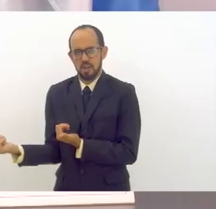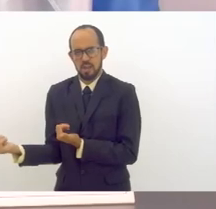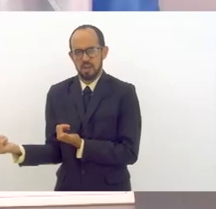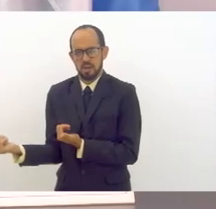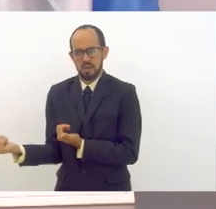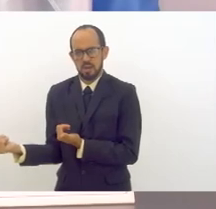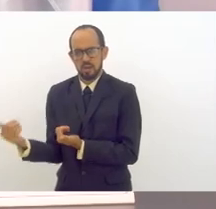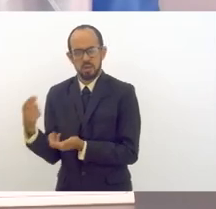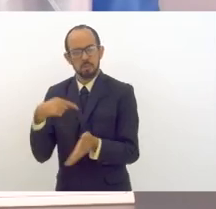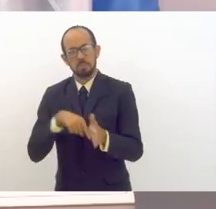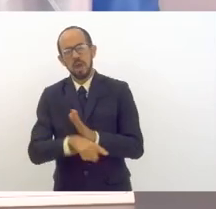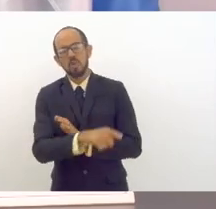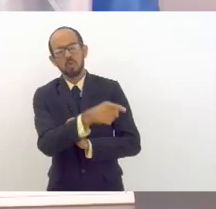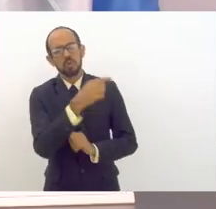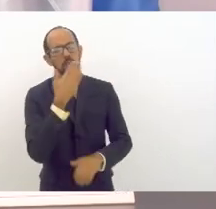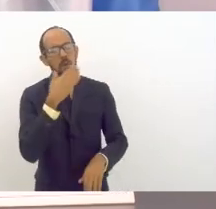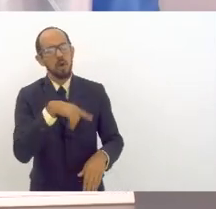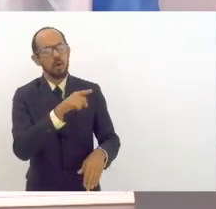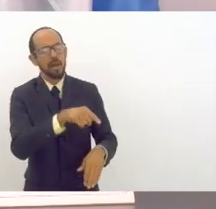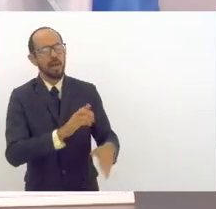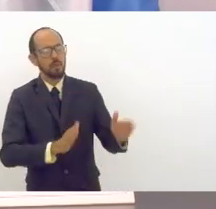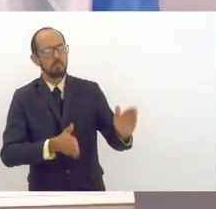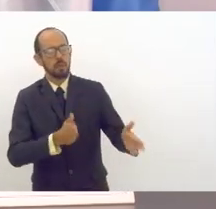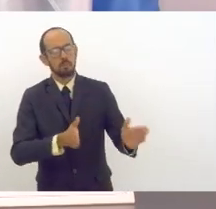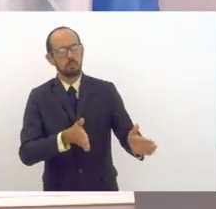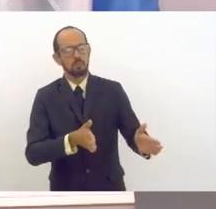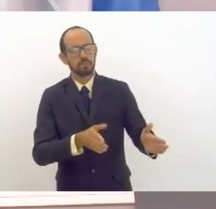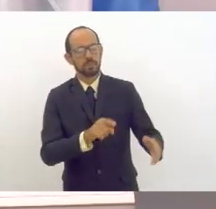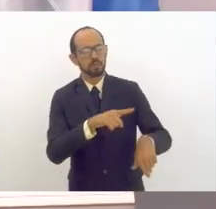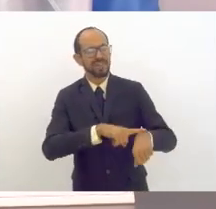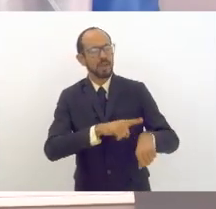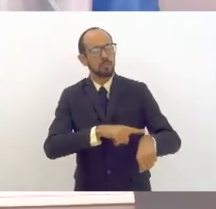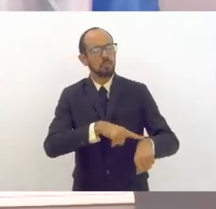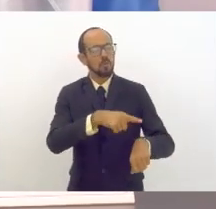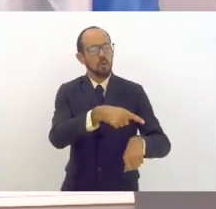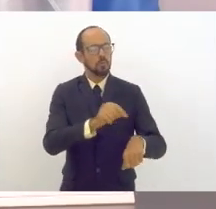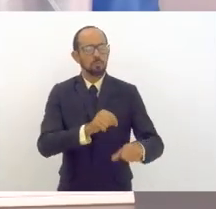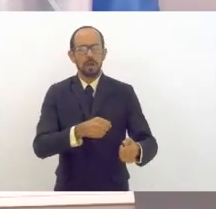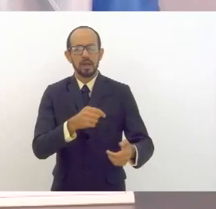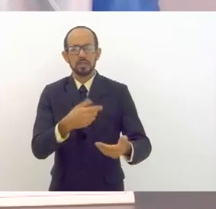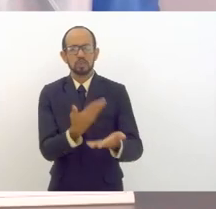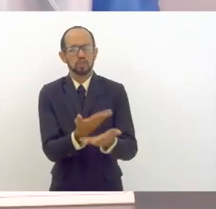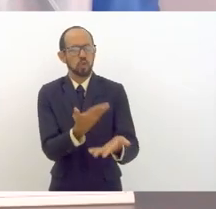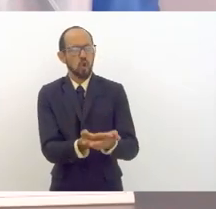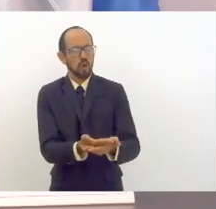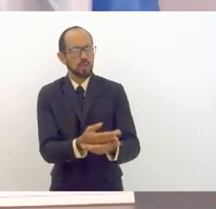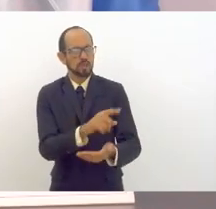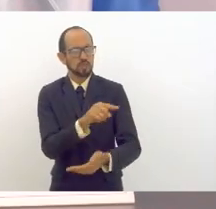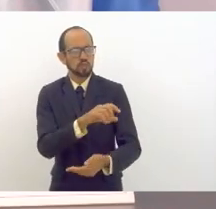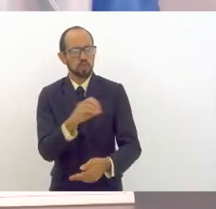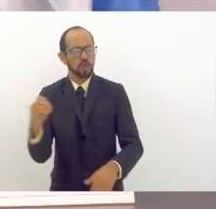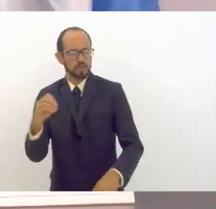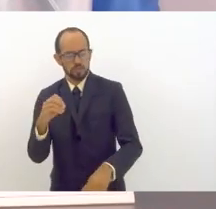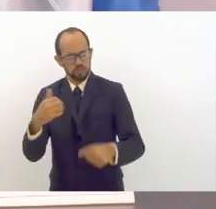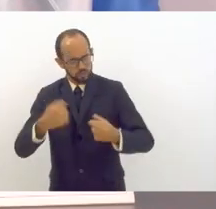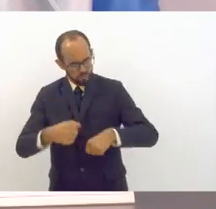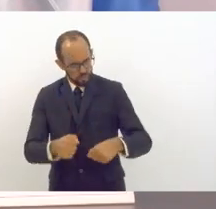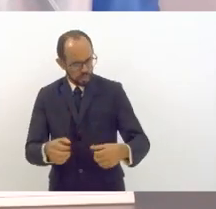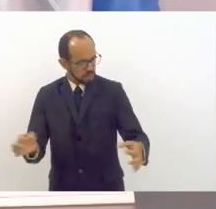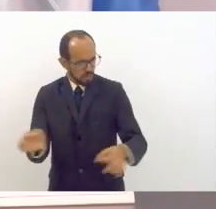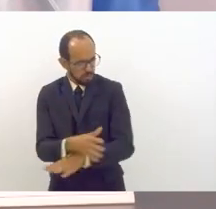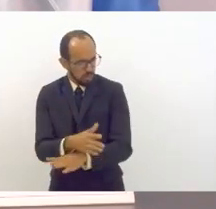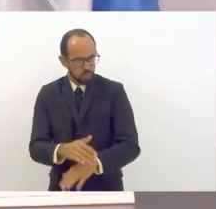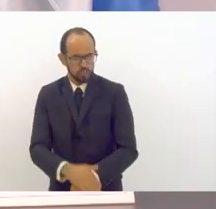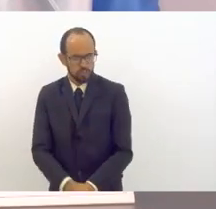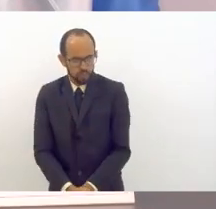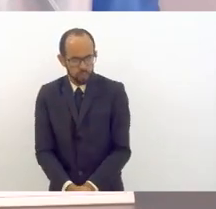Então, eu quero saber qual é a previsão de entrega de novas escolas na Zona Oeste. A gente precisa dessas entregas. Nesse sentido, eu quero